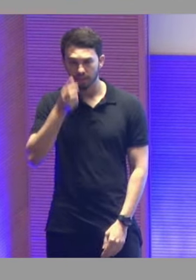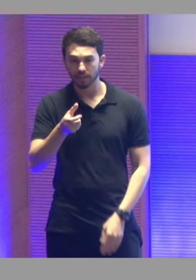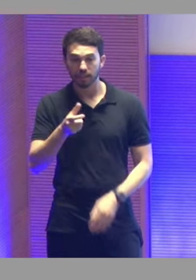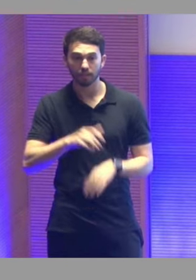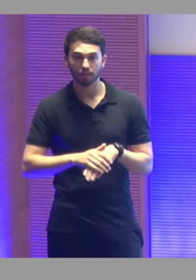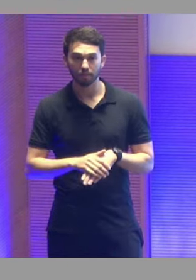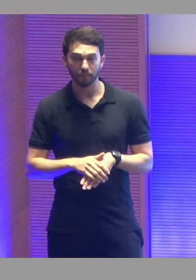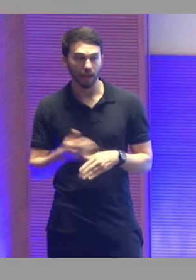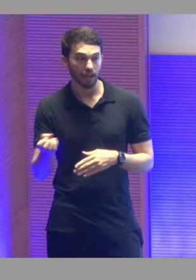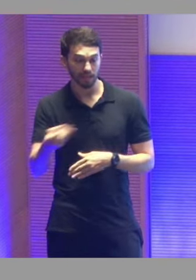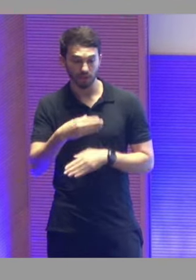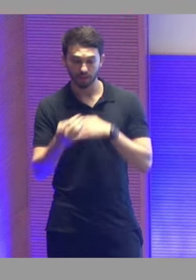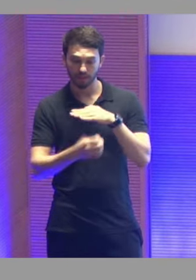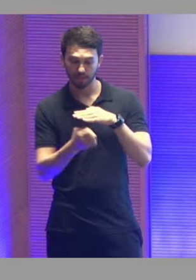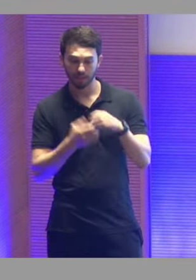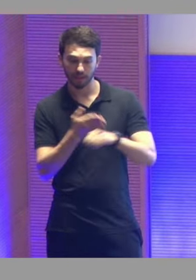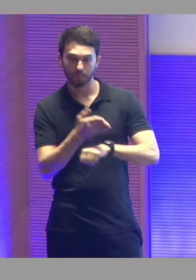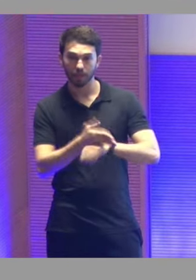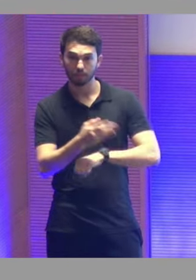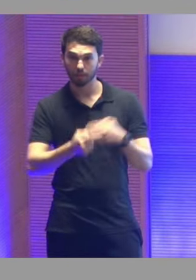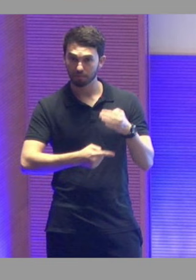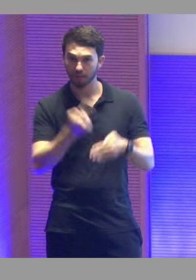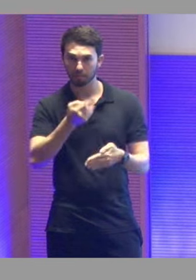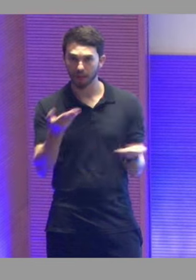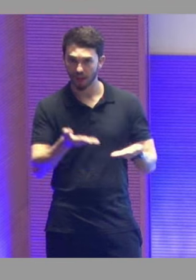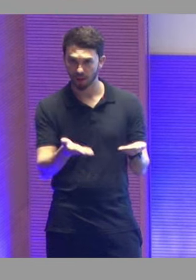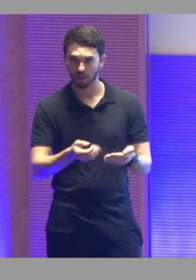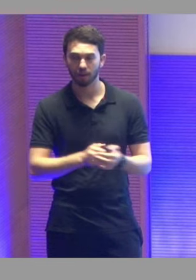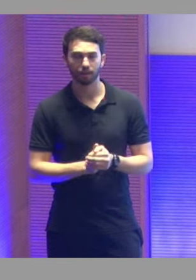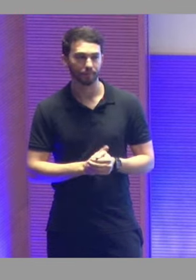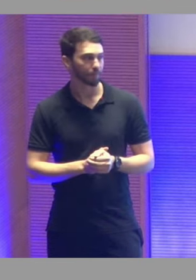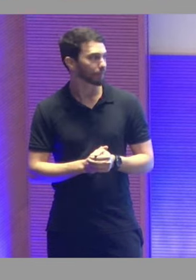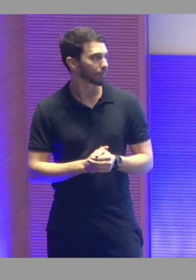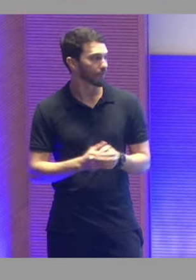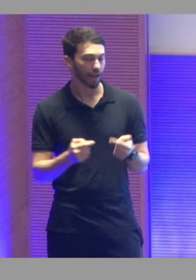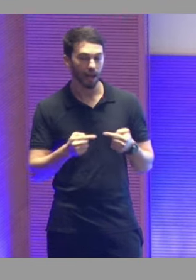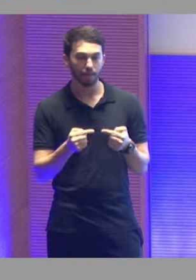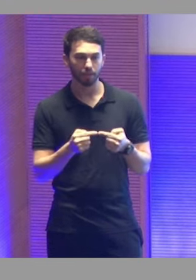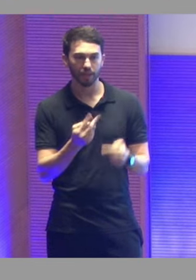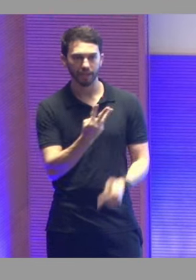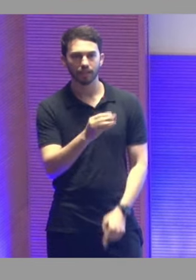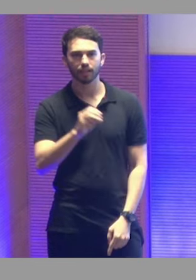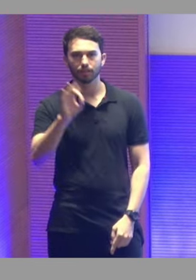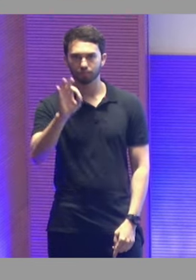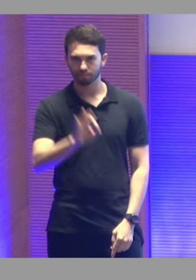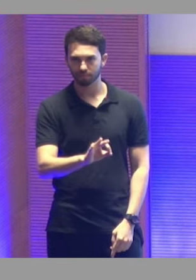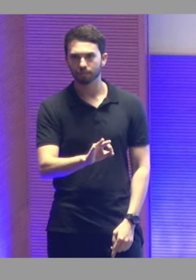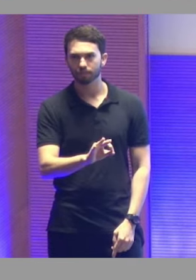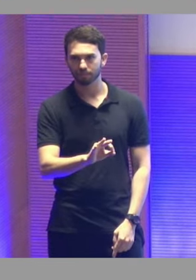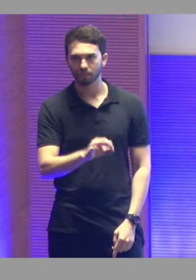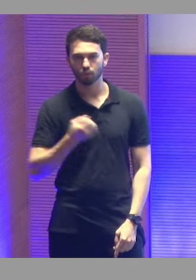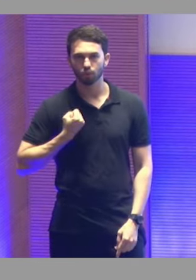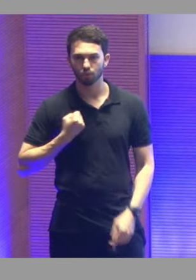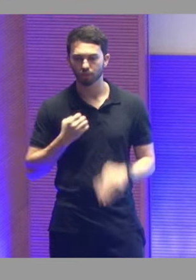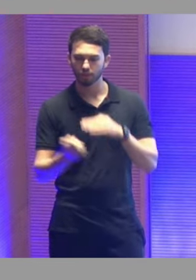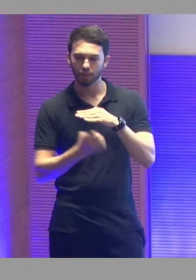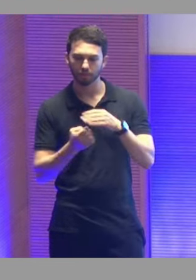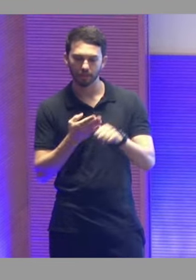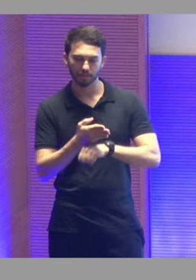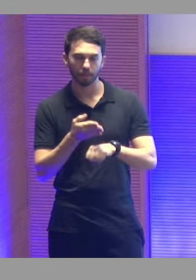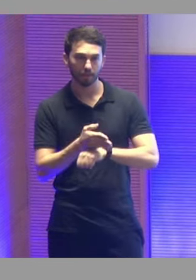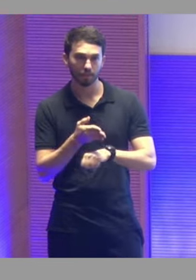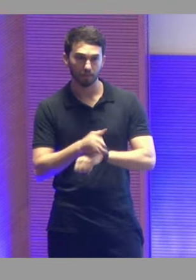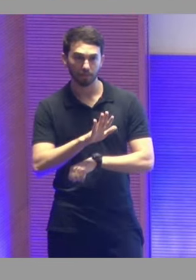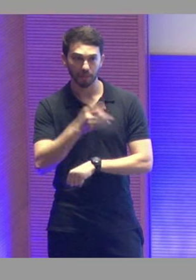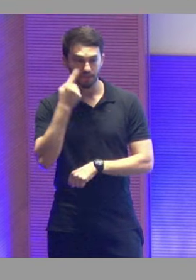as as novas organizações que entraram pela primeira vez agora no programa elas representam cerca de 30% no número de organizações